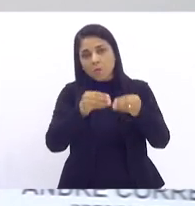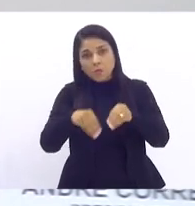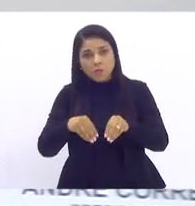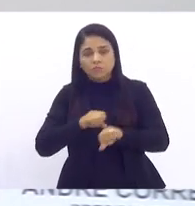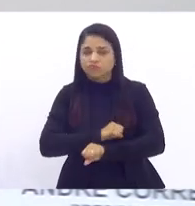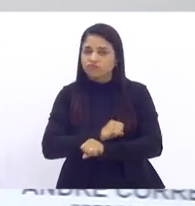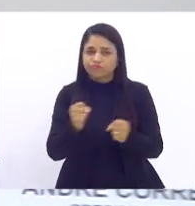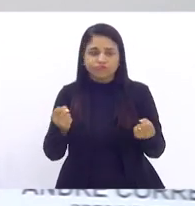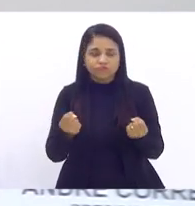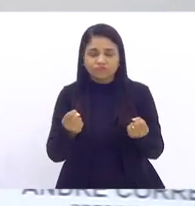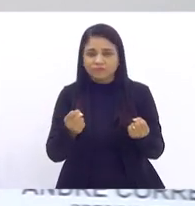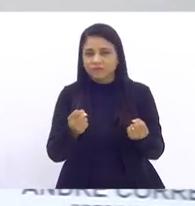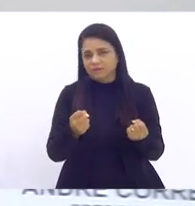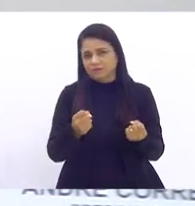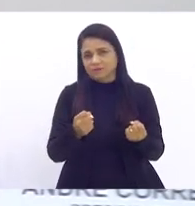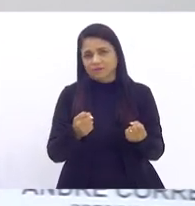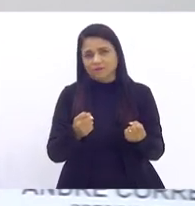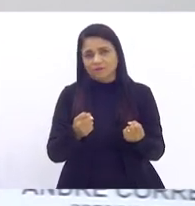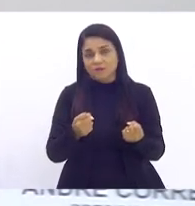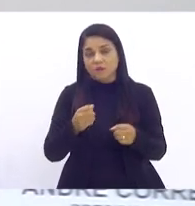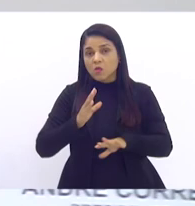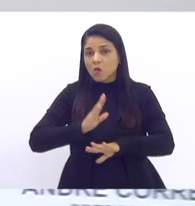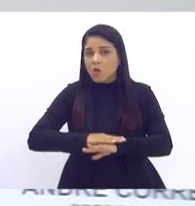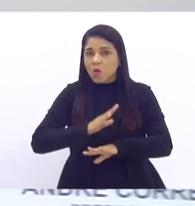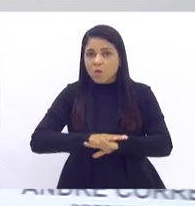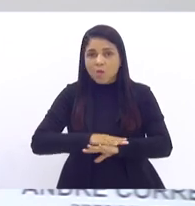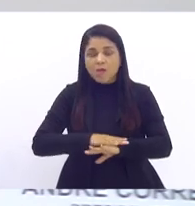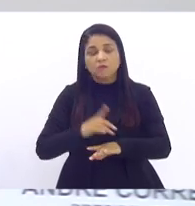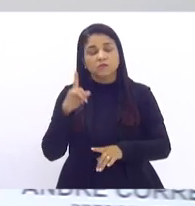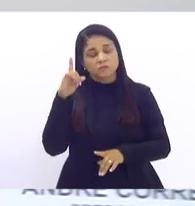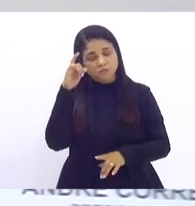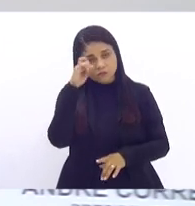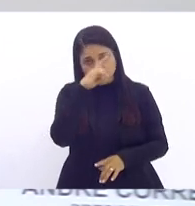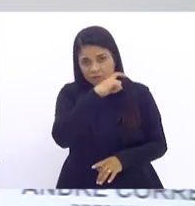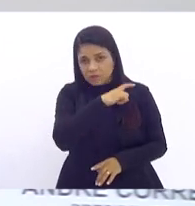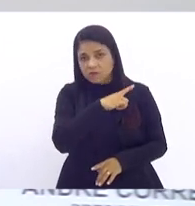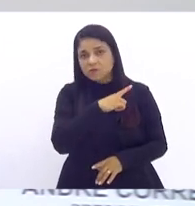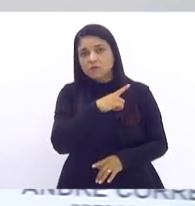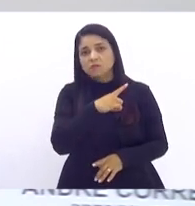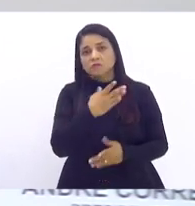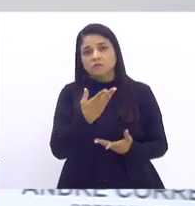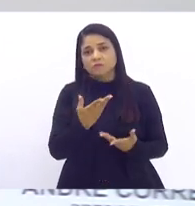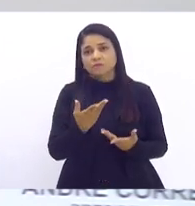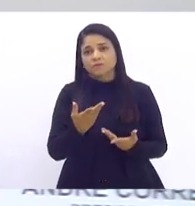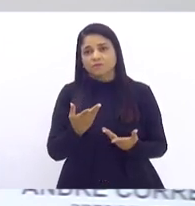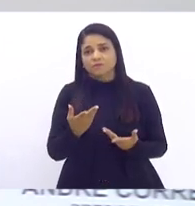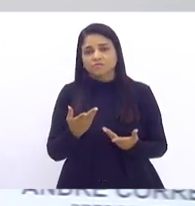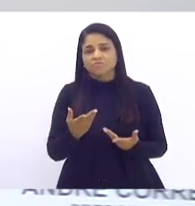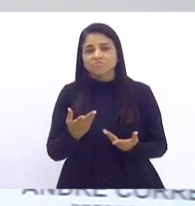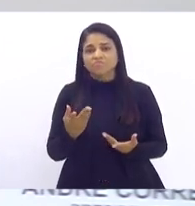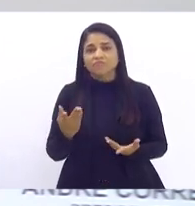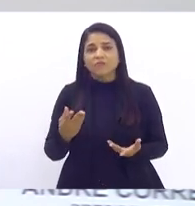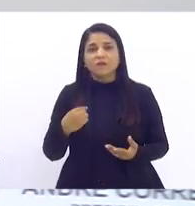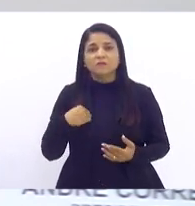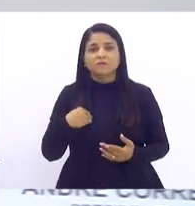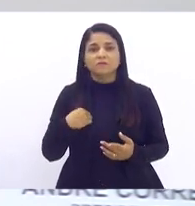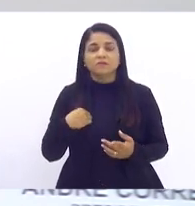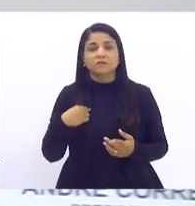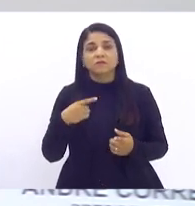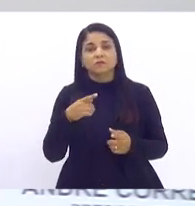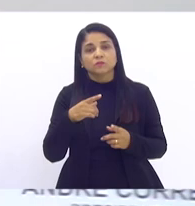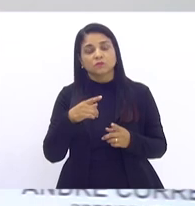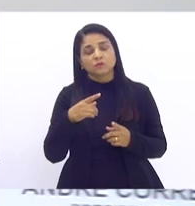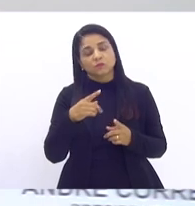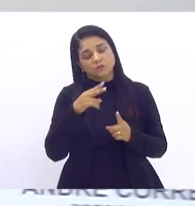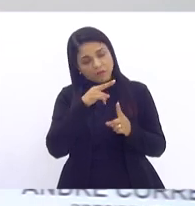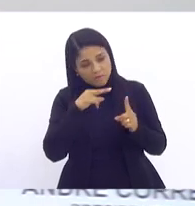sustentar nós estamos chegando no momento difícil de solvência até do ponto de vista fiscal